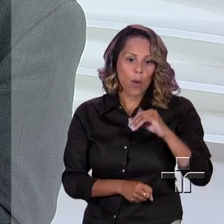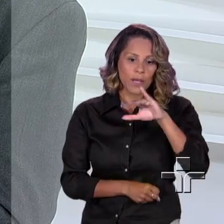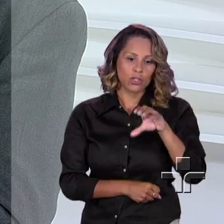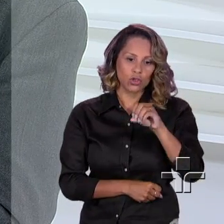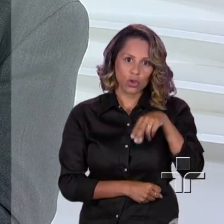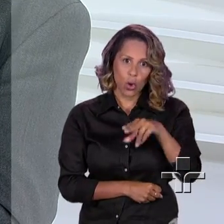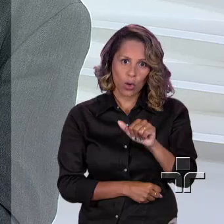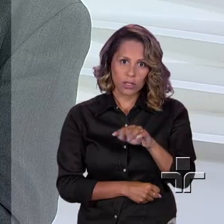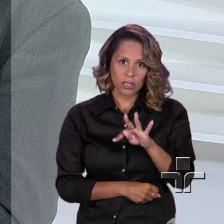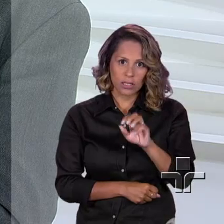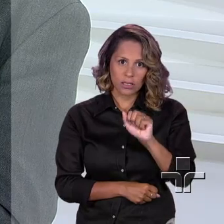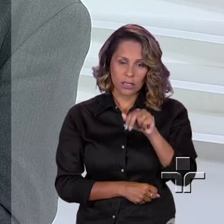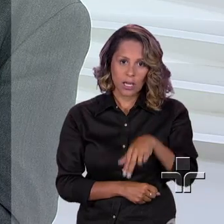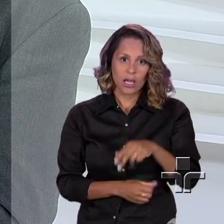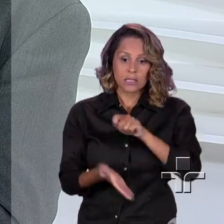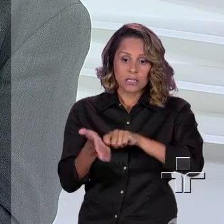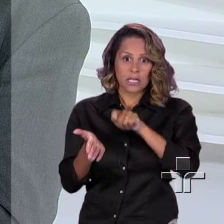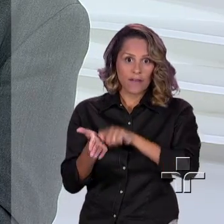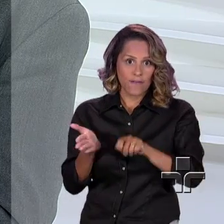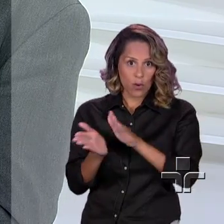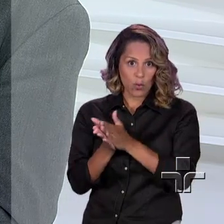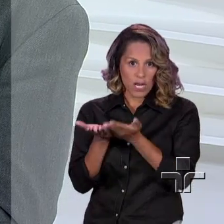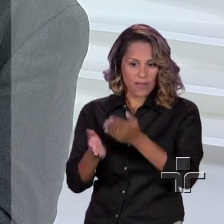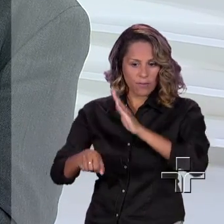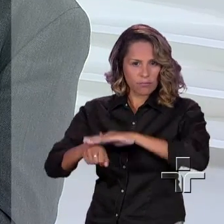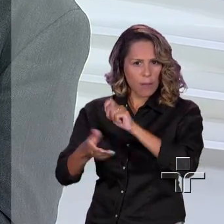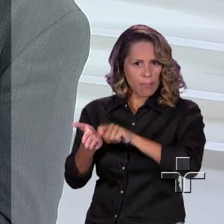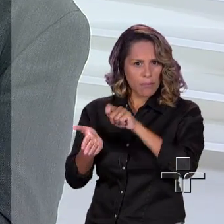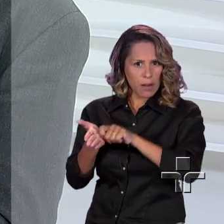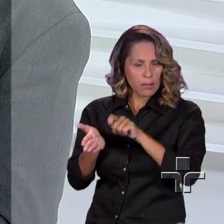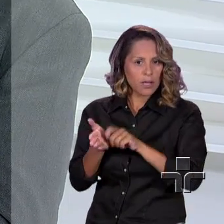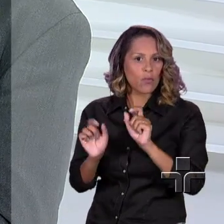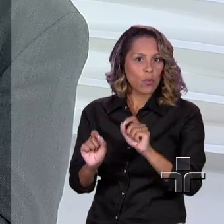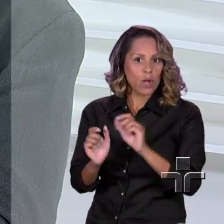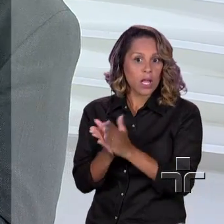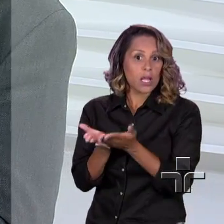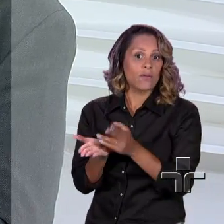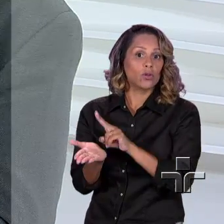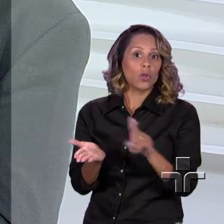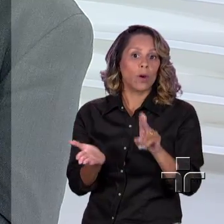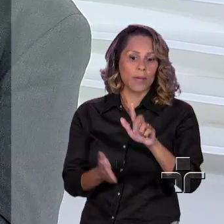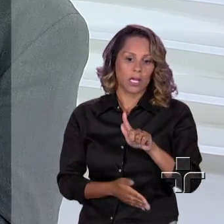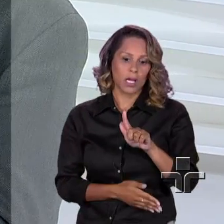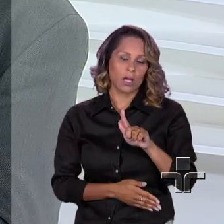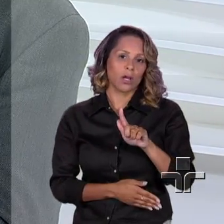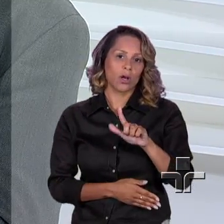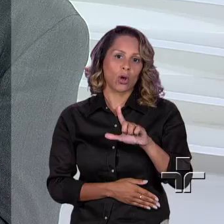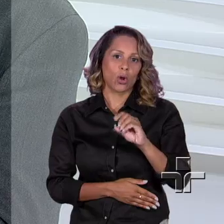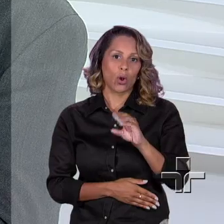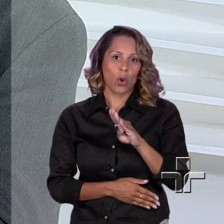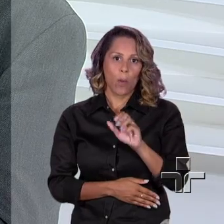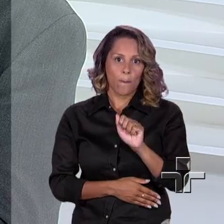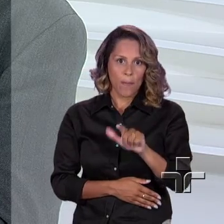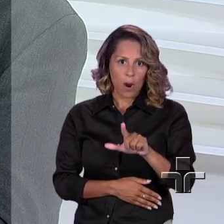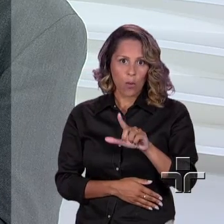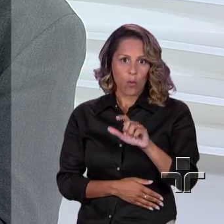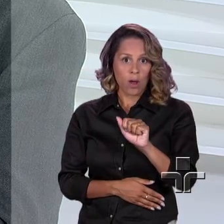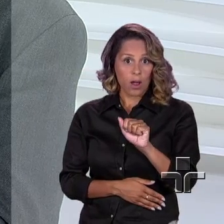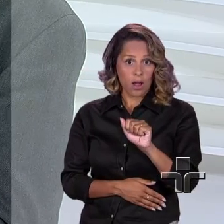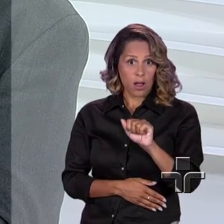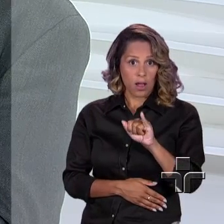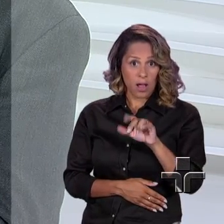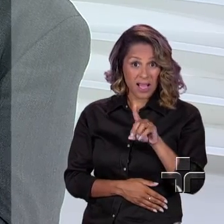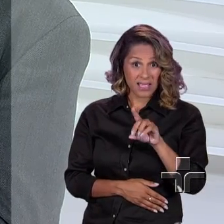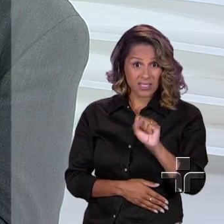páginas, chama Global AIDS, que era sobre a situação de AIDS no mundo inteiro. E ele dedica esse livro de